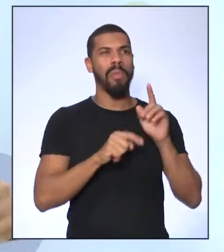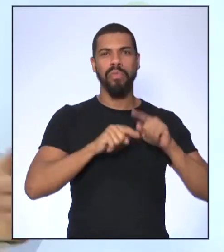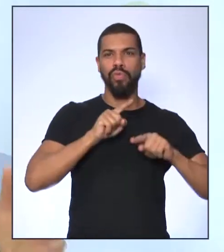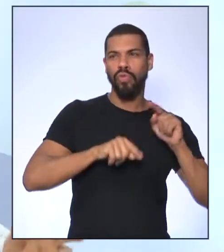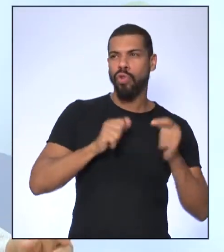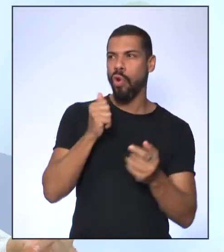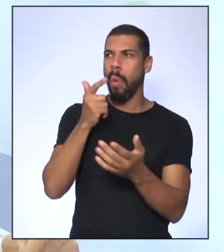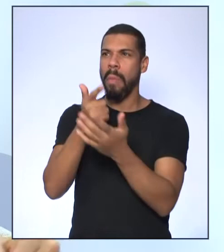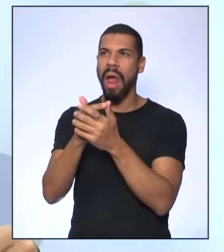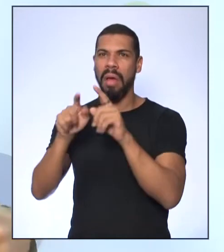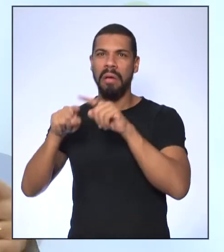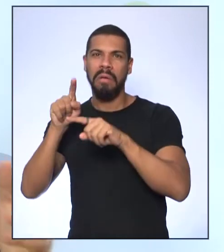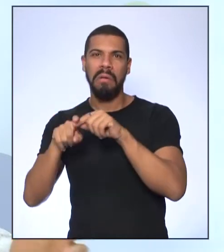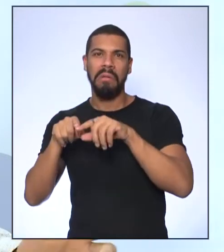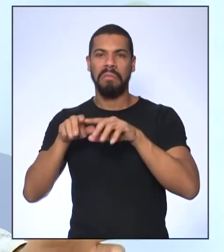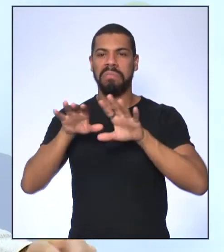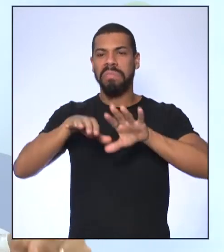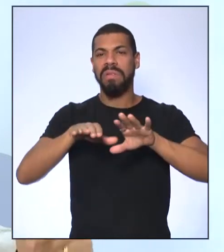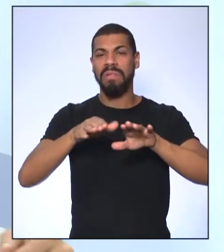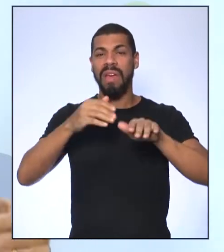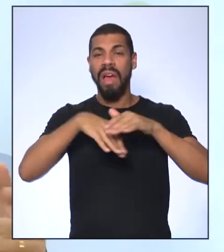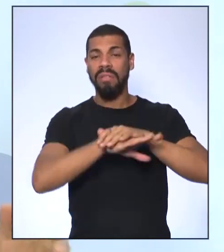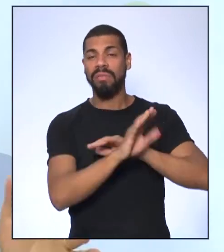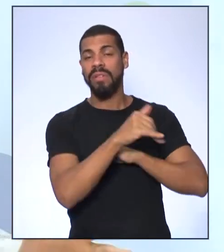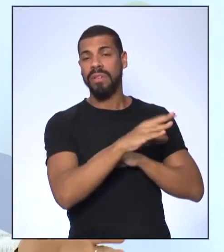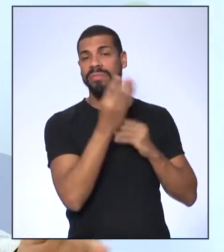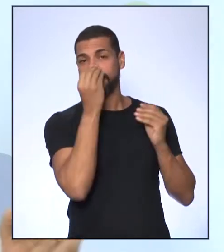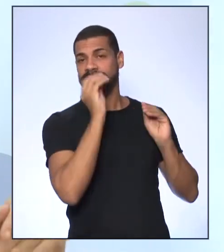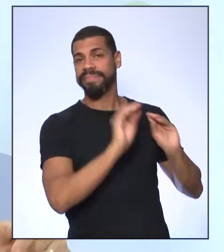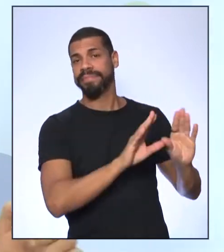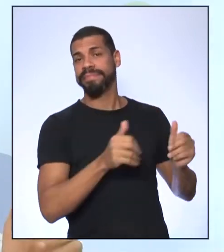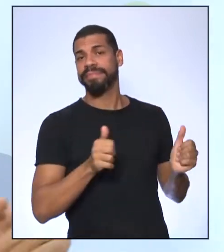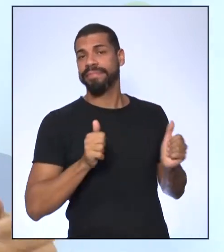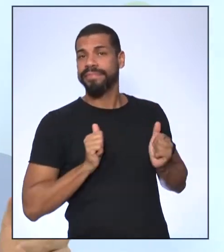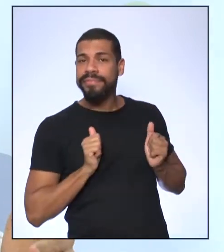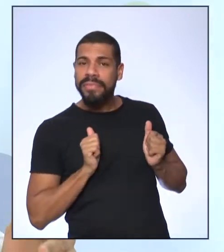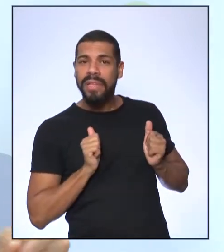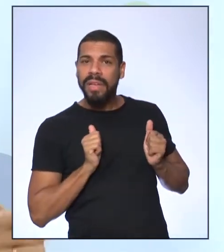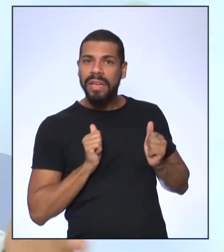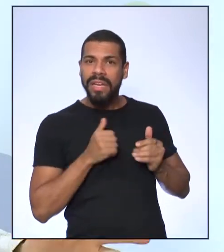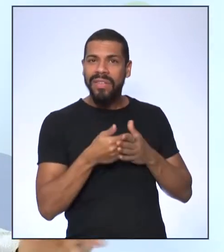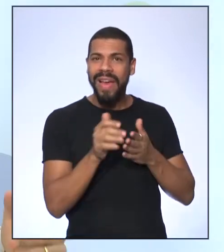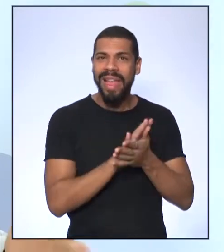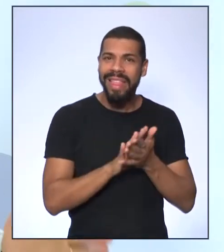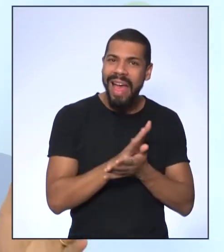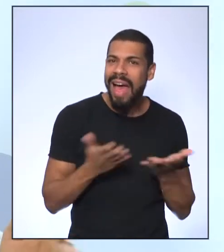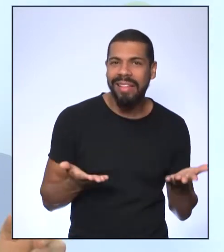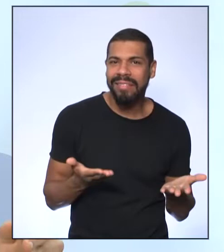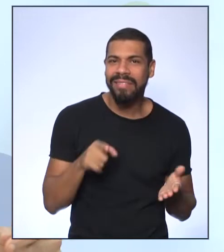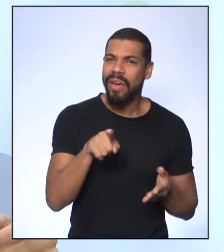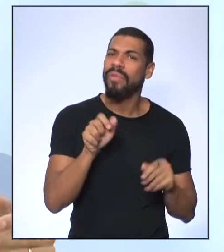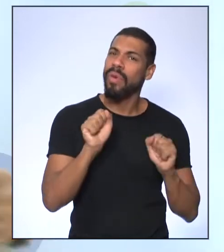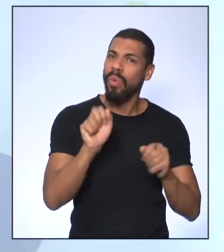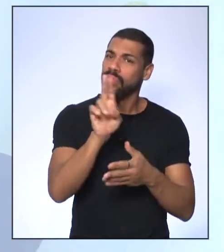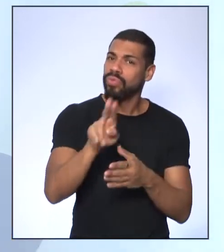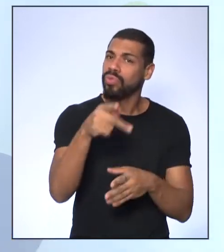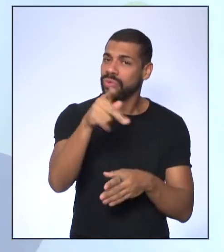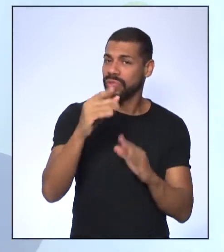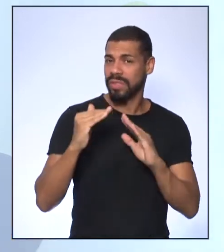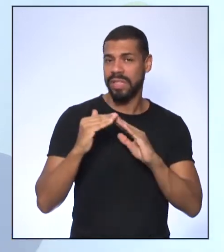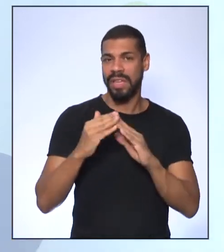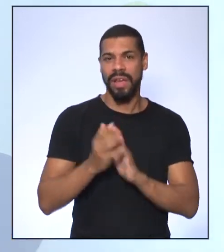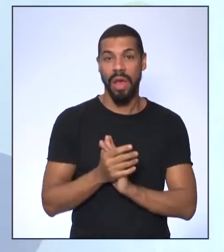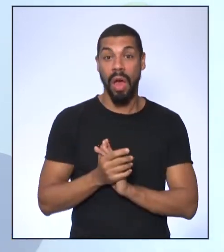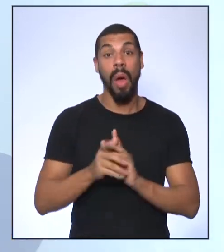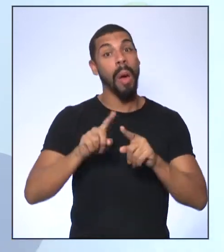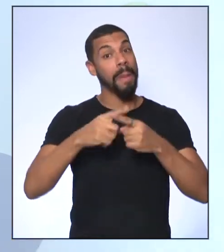um amontoado de equipamento, deixa lá jogado, não faz nada com aquele equipamento. Então o melhor equipamento é aquele que você tem. Mas tem uma dica, eu